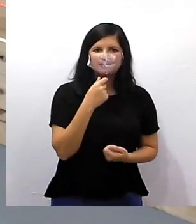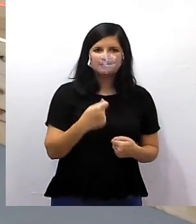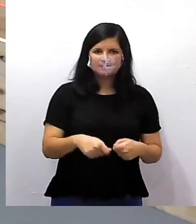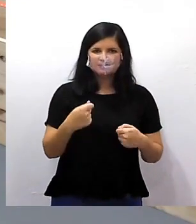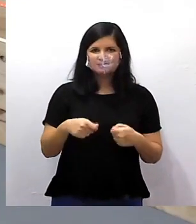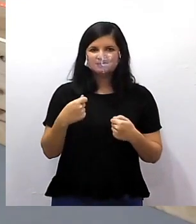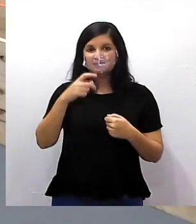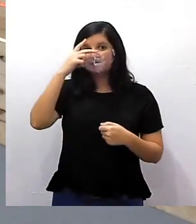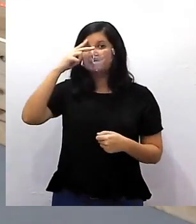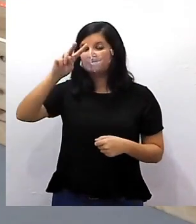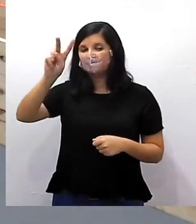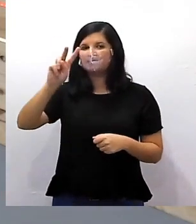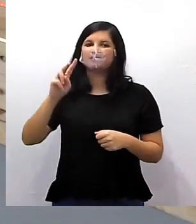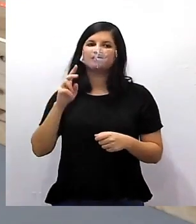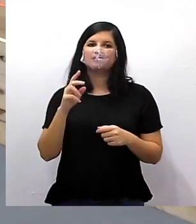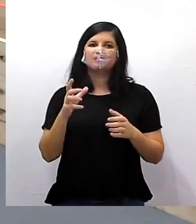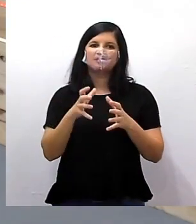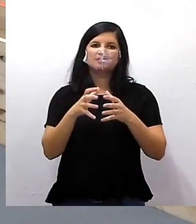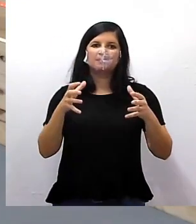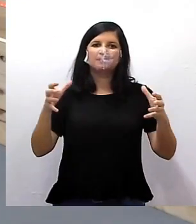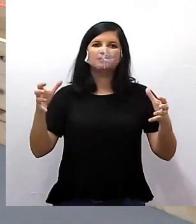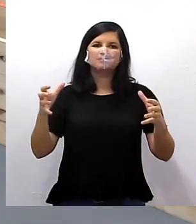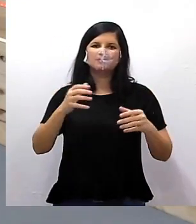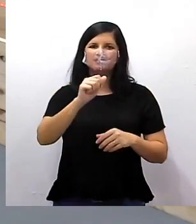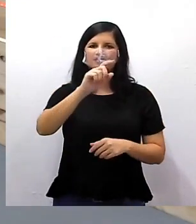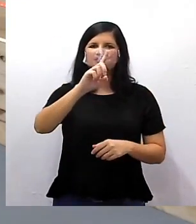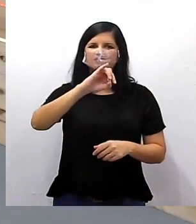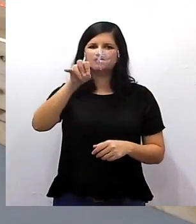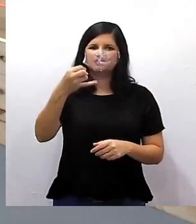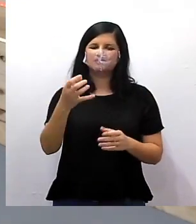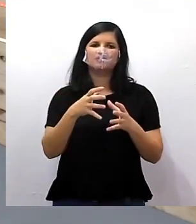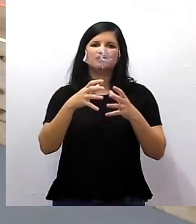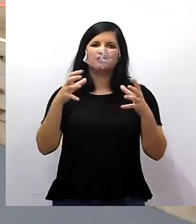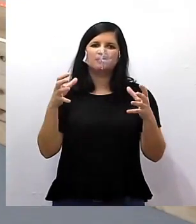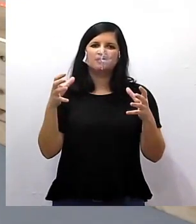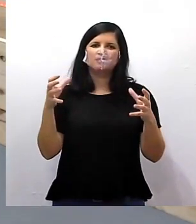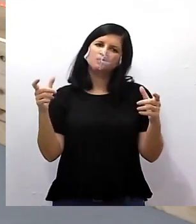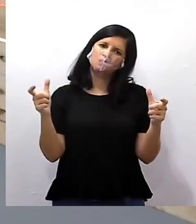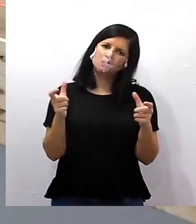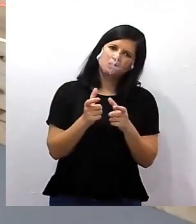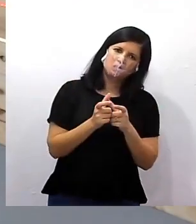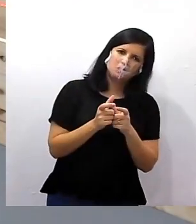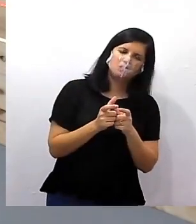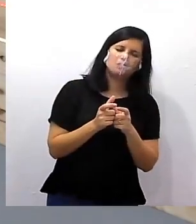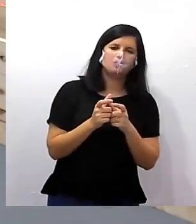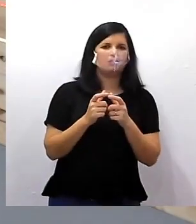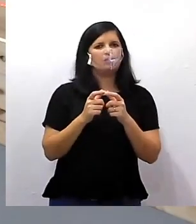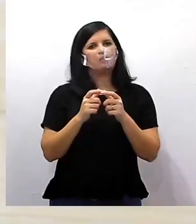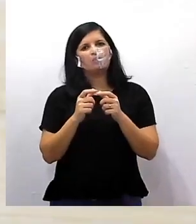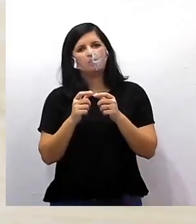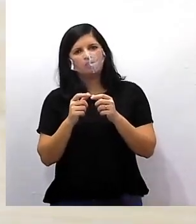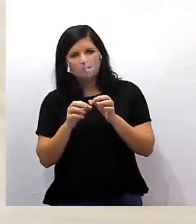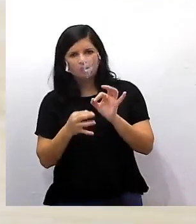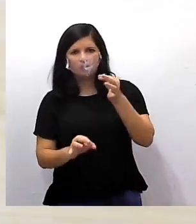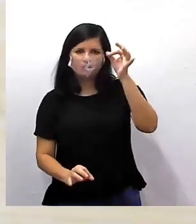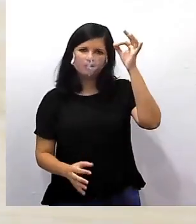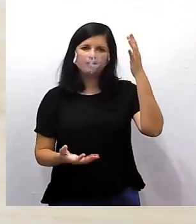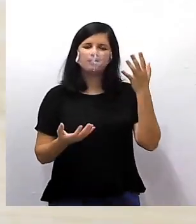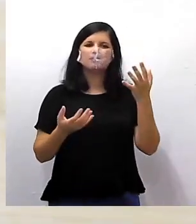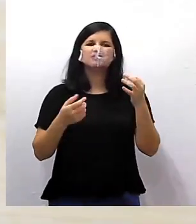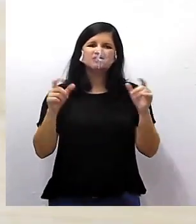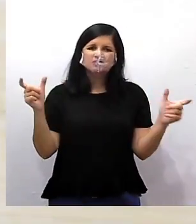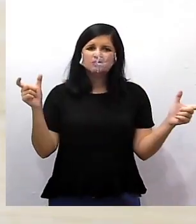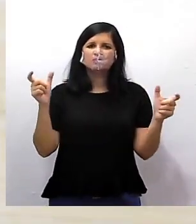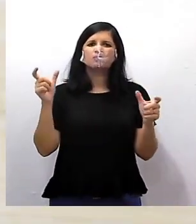precisa, lembra, ó, identificar o tamanho do adjetivo. Adjetivo curto, adjetivo longo. Se o teu adjetivo for um adjetivo